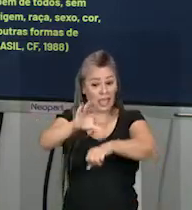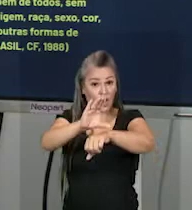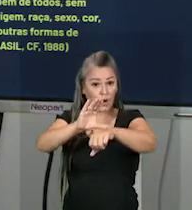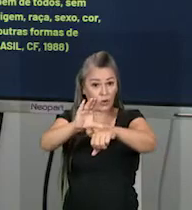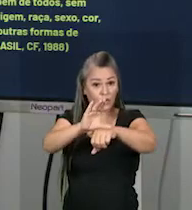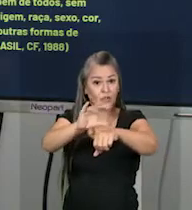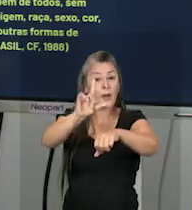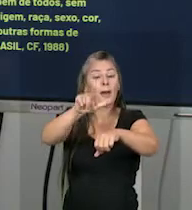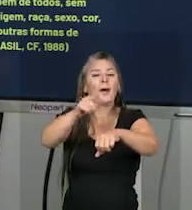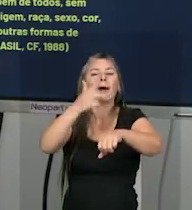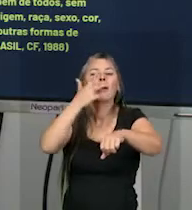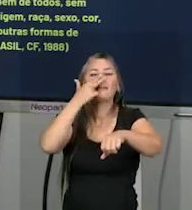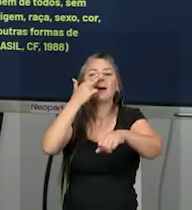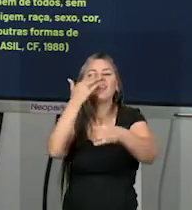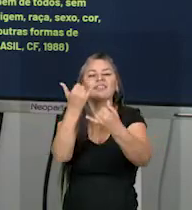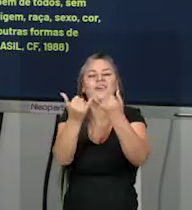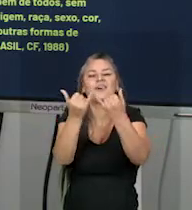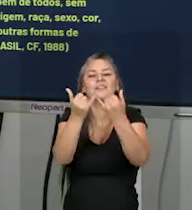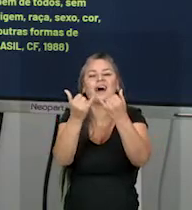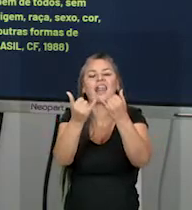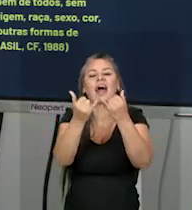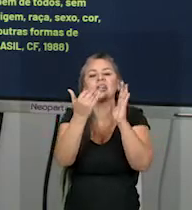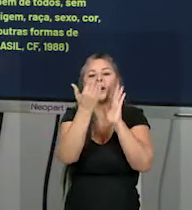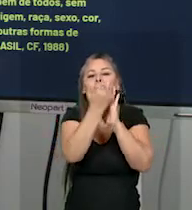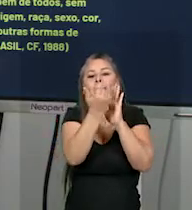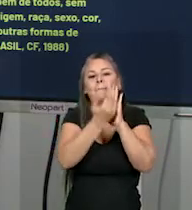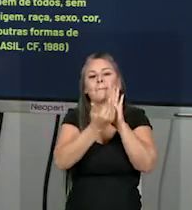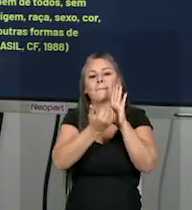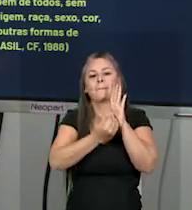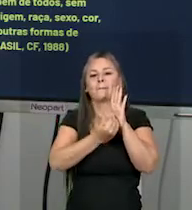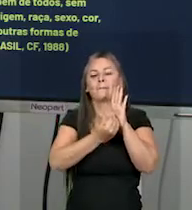Como devemos utilizar o nosso Estado, ok?